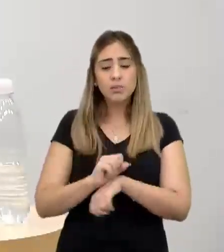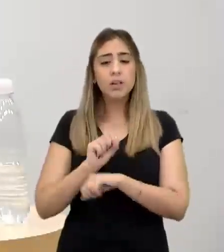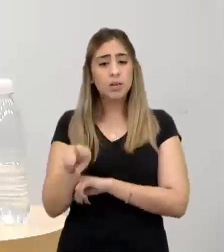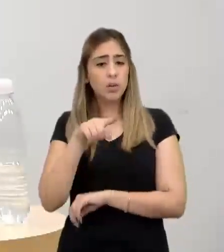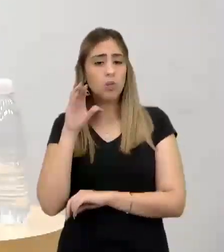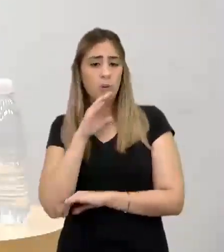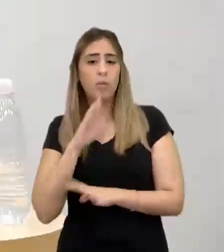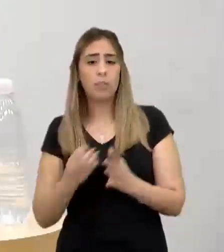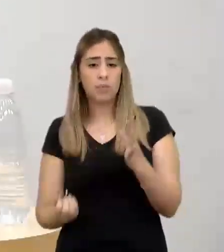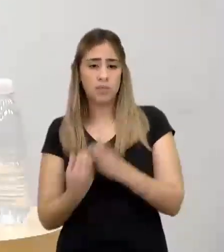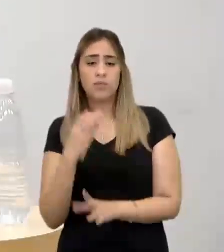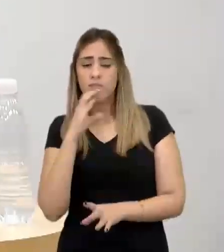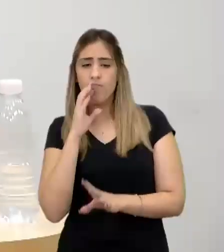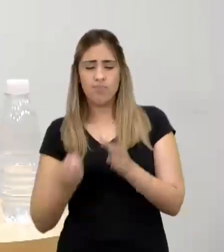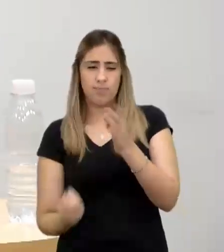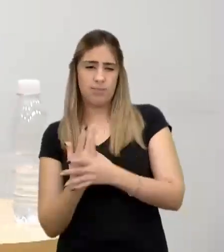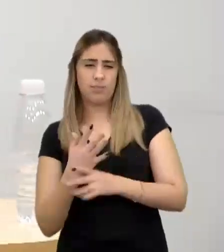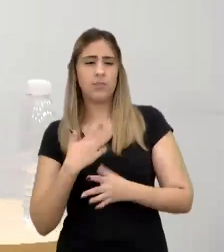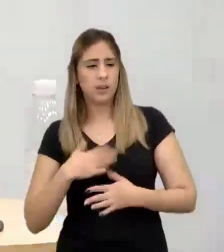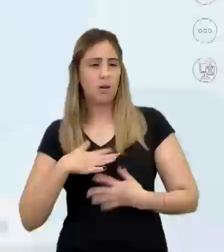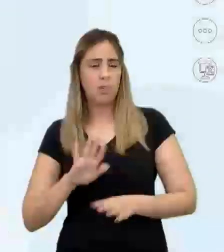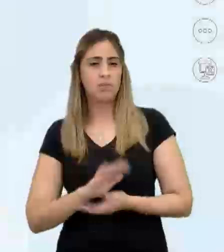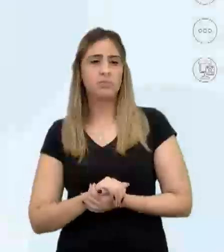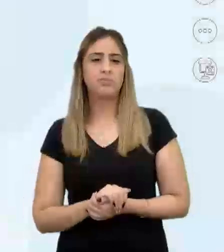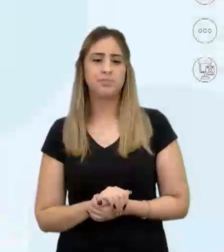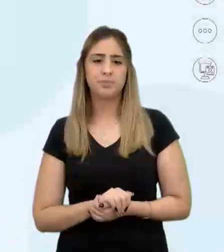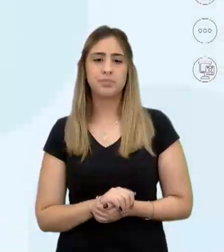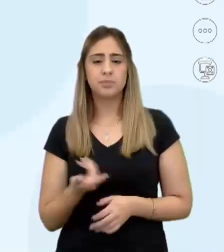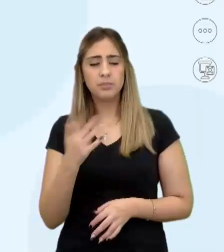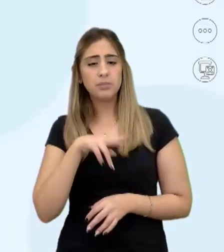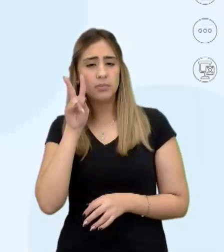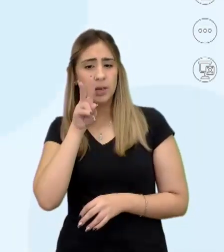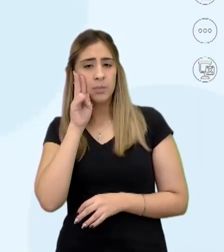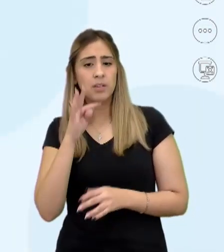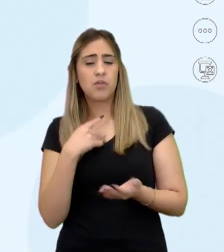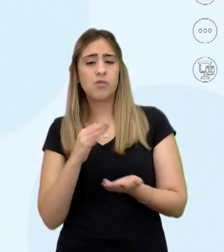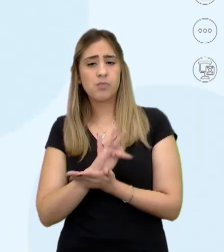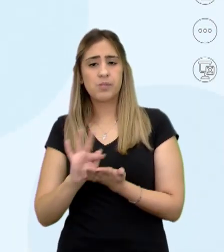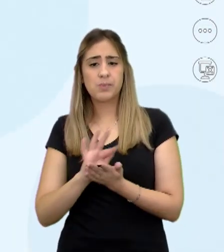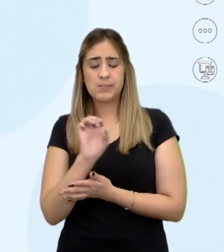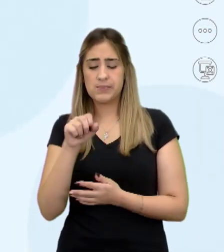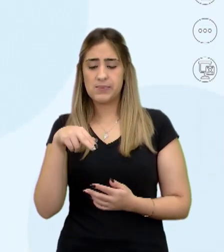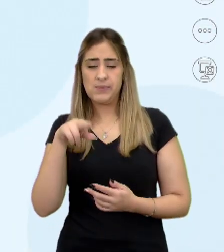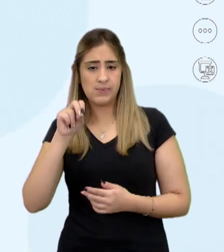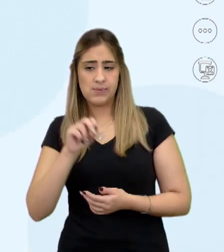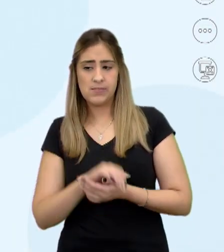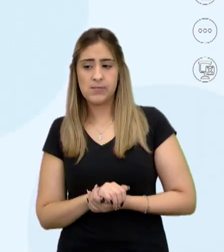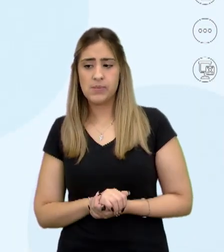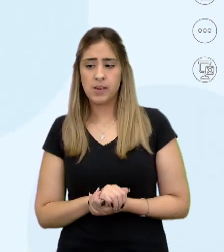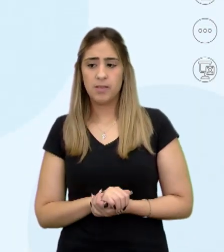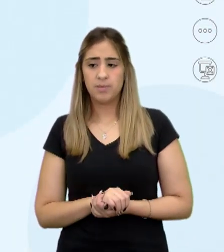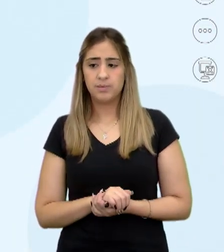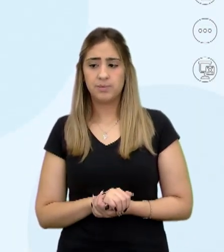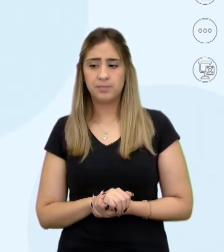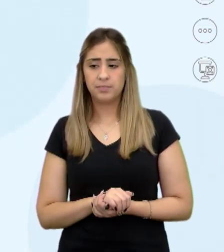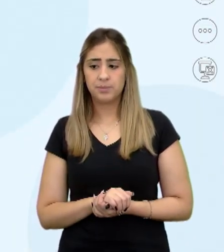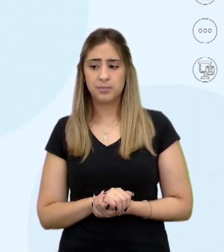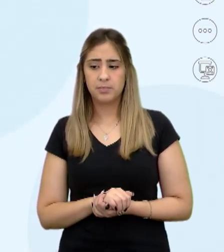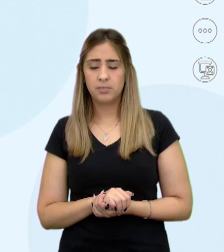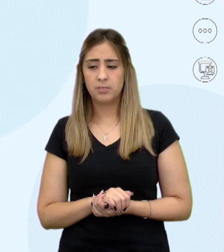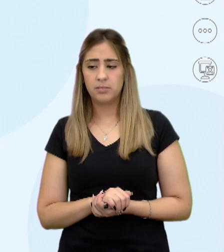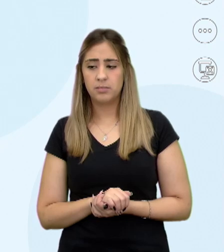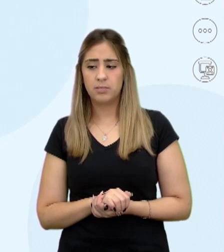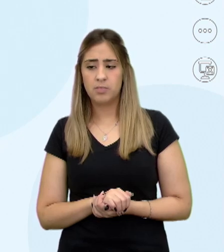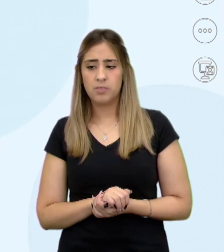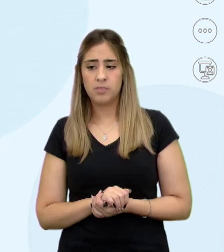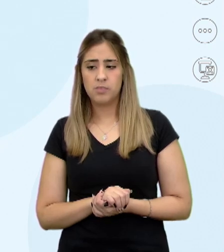aparece, tá bom? Vai aparecer. Então, vamos lá. Então, ó, vamos lembrar da função seno. Lembra da função seno? São aquelas